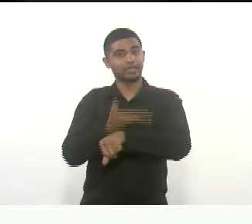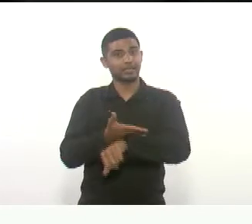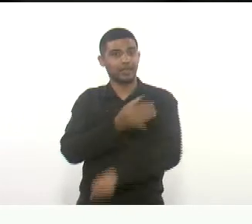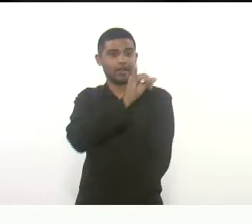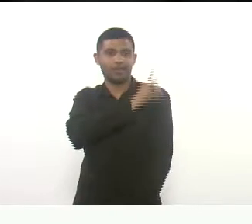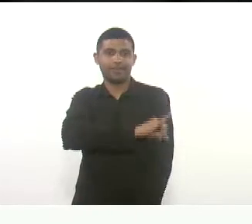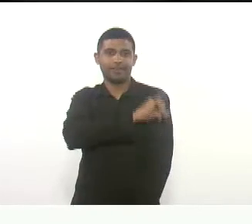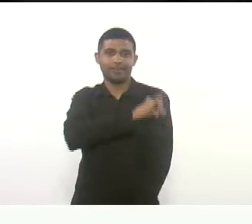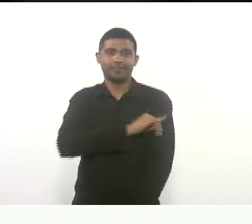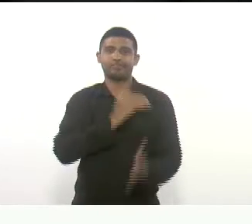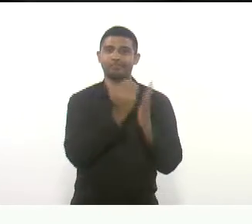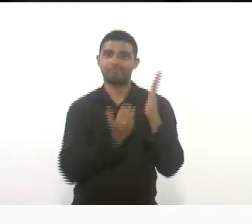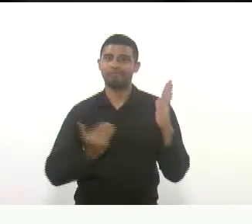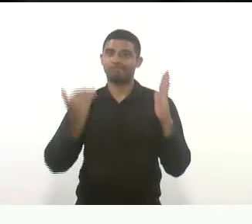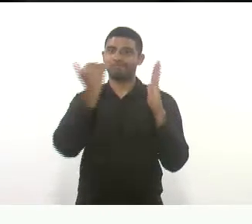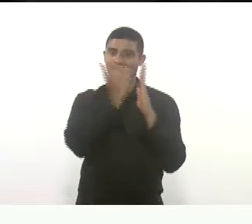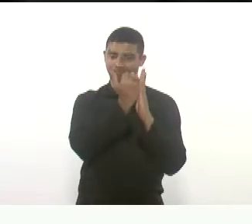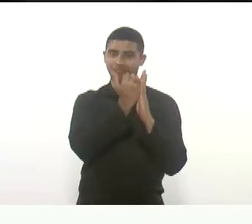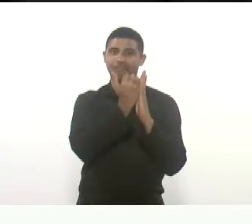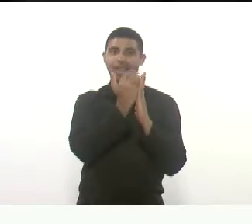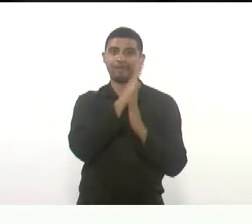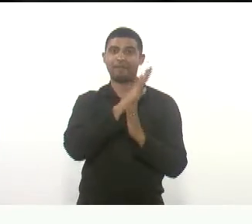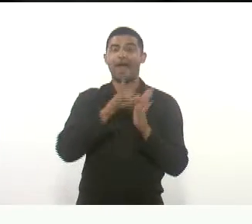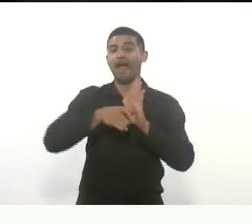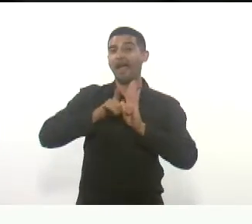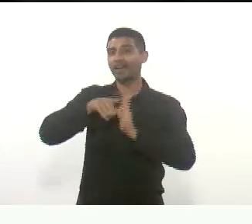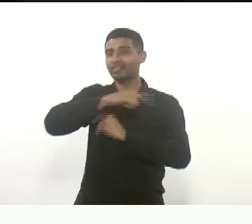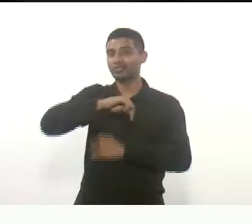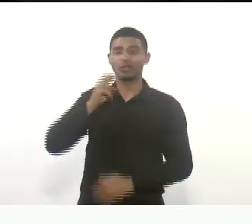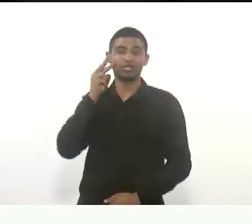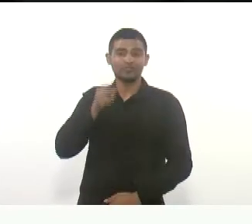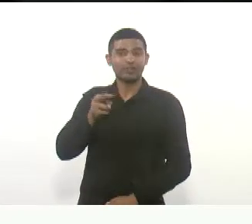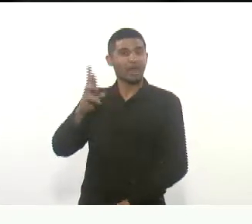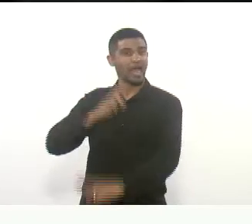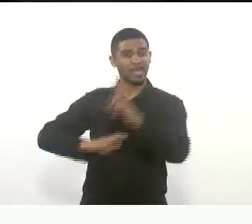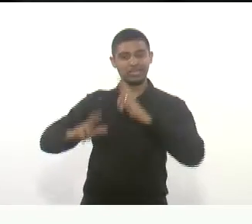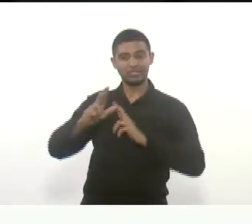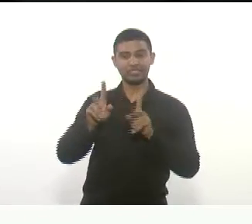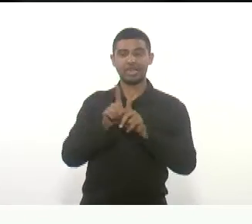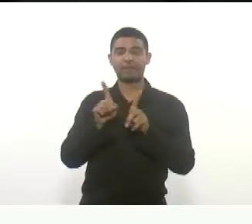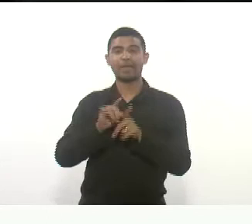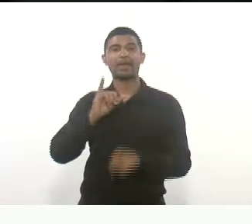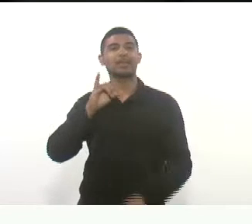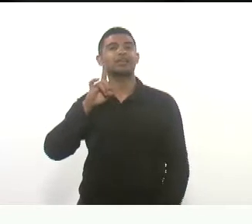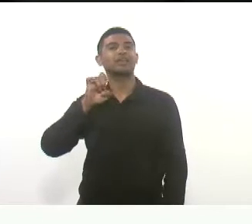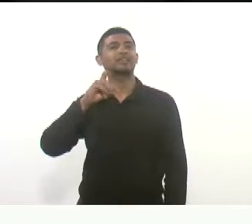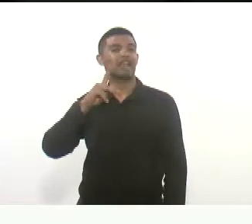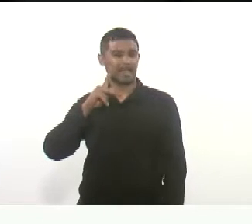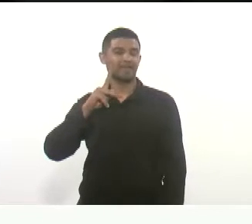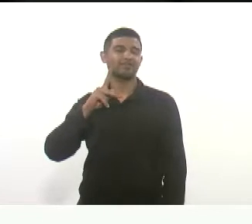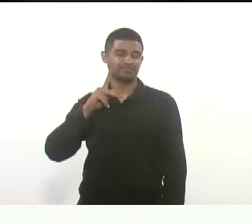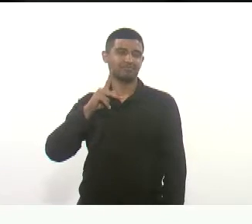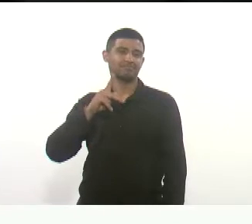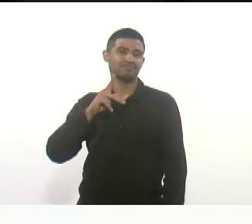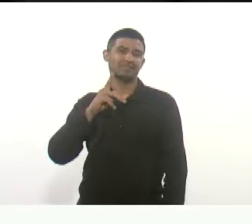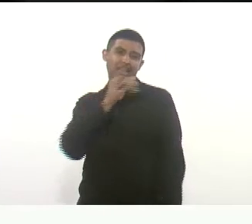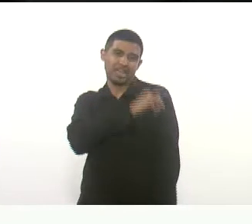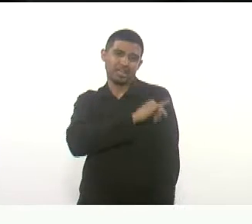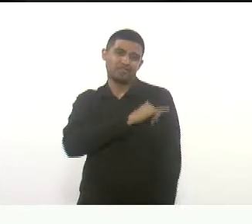Rio está acima da média brasileira. Mas, como vimos antes, em relação a resultado, em relação ao IDEB, o Rio está bastante